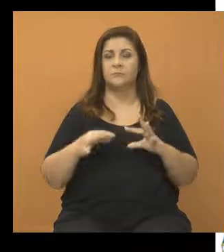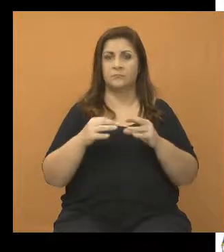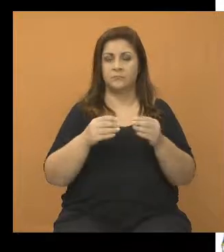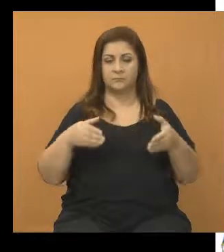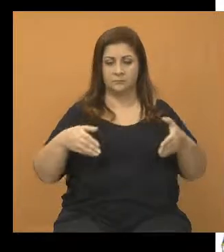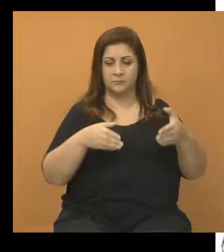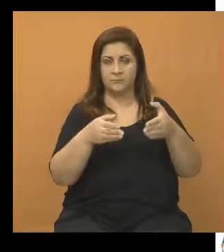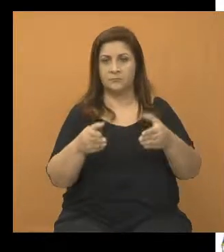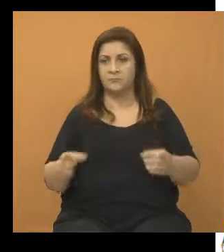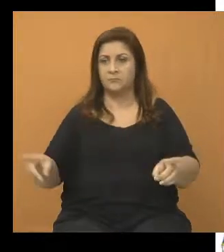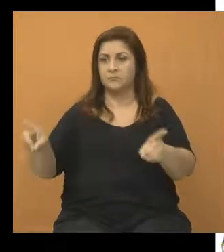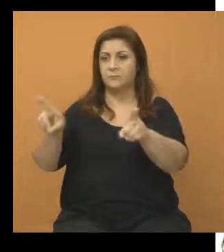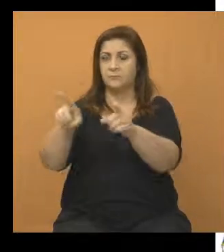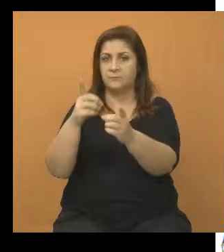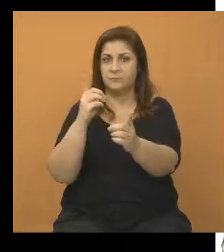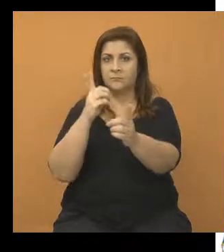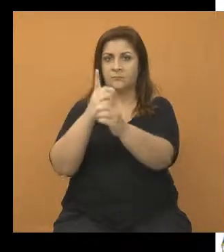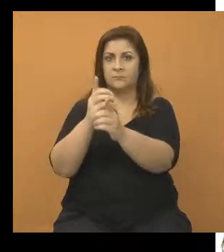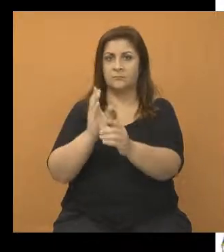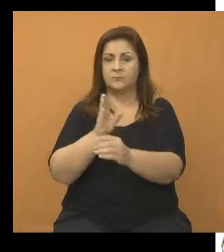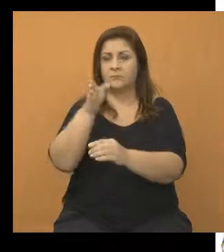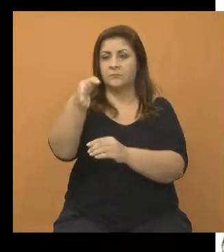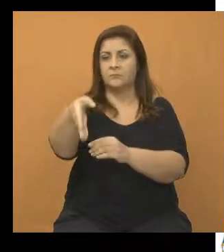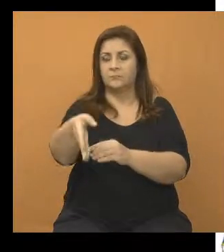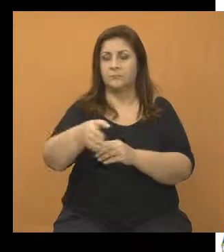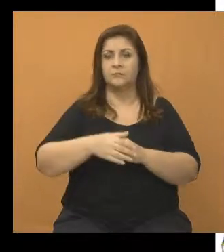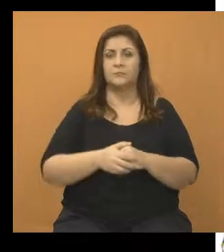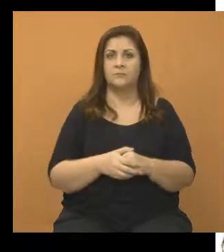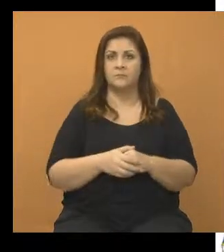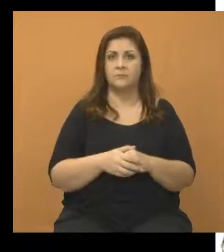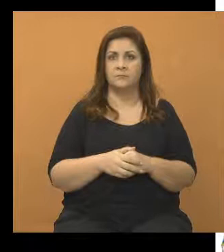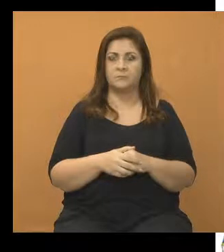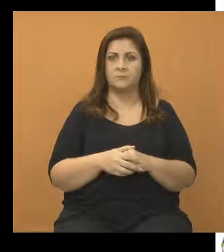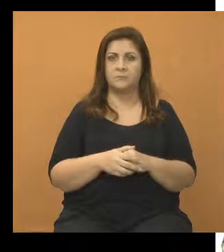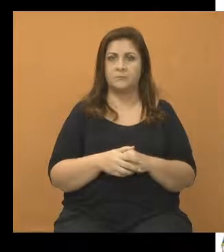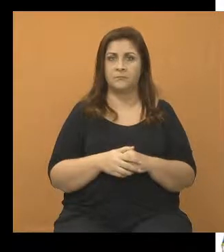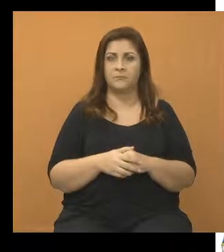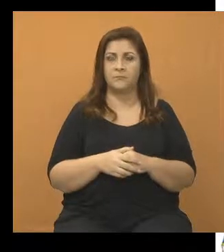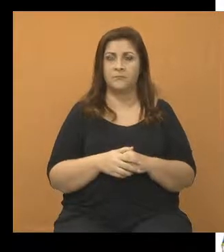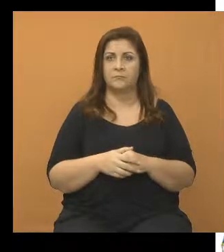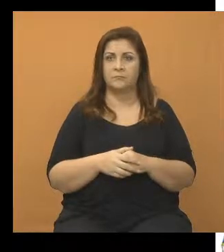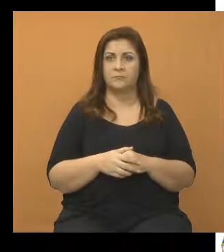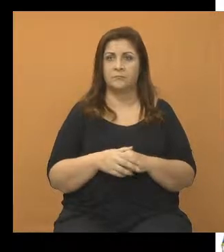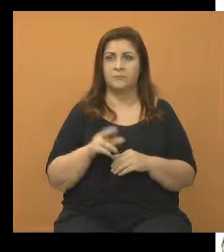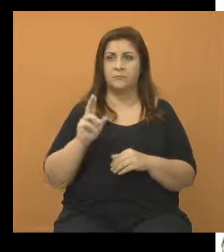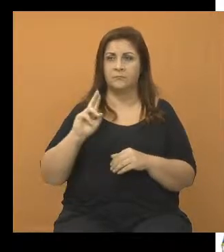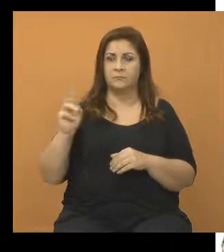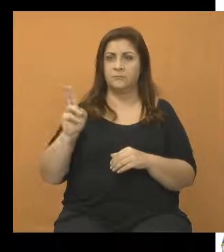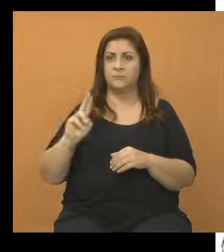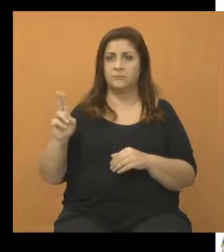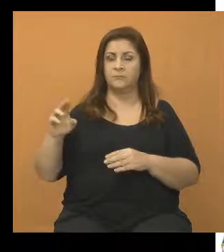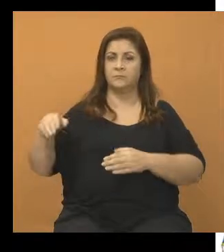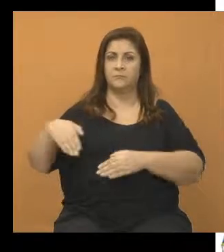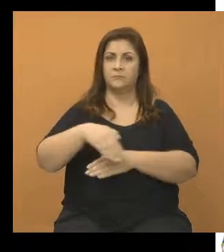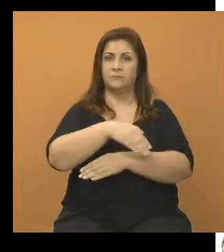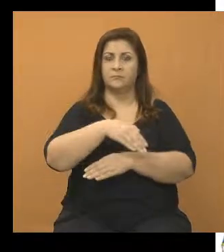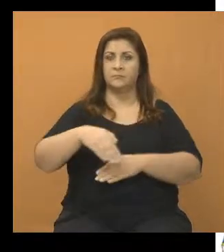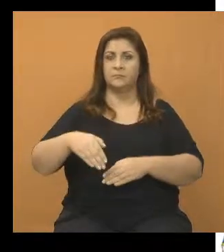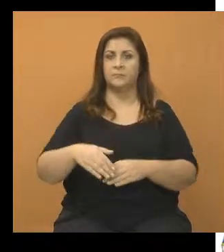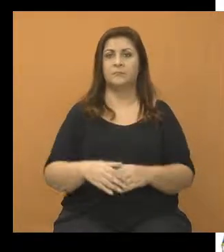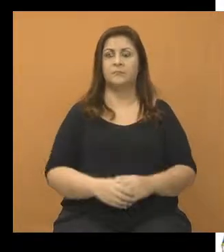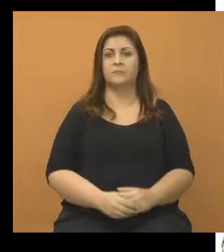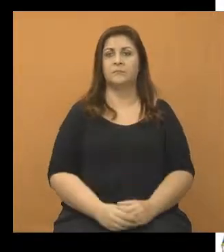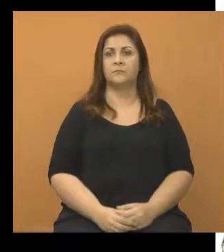é a ligação ali no Turi, via Turi, da 9 de julho, com a Major